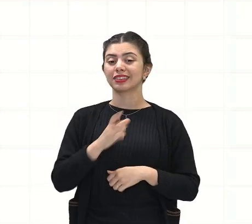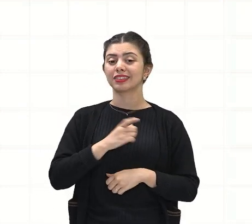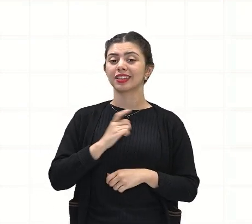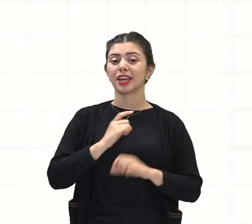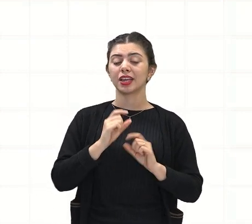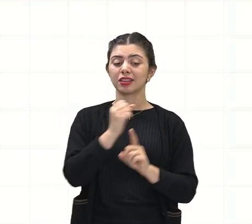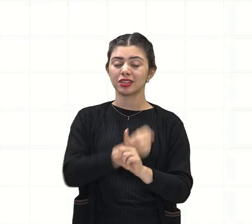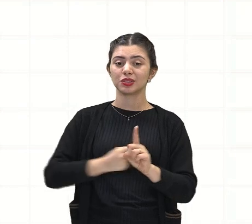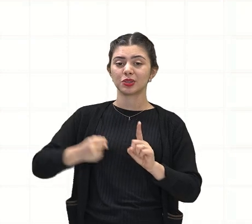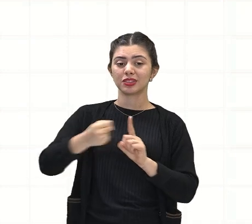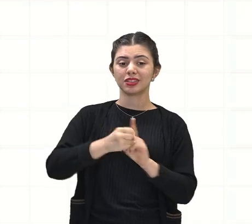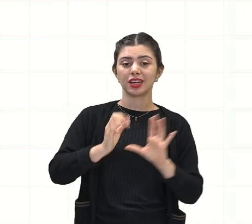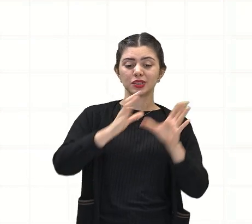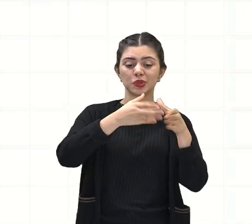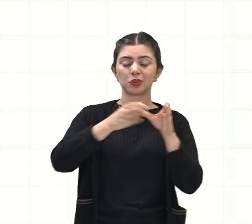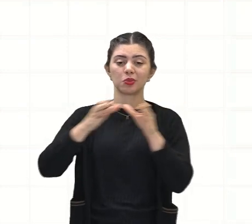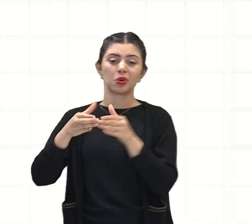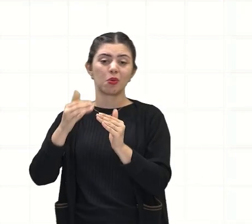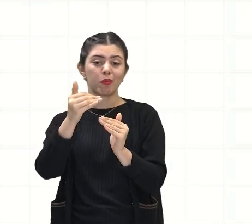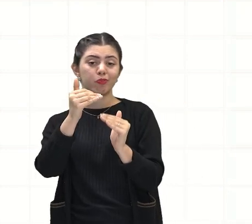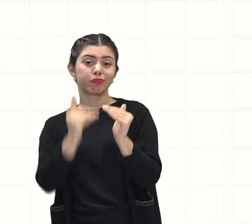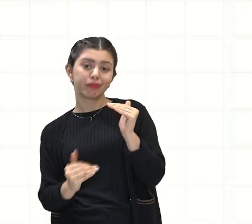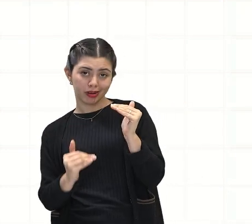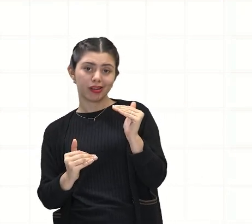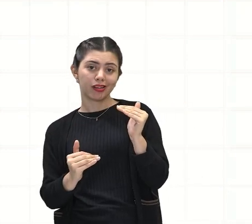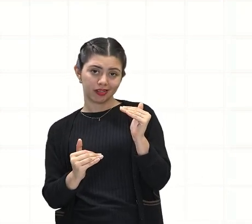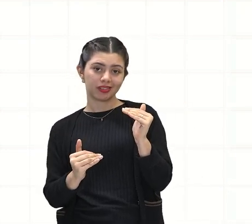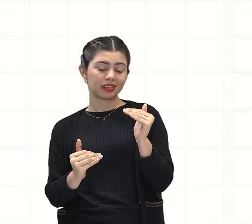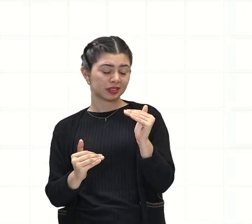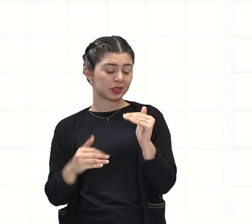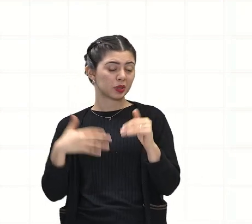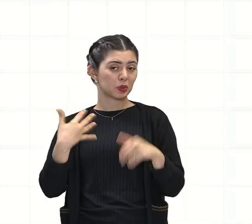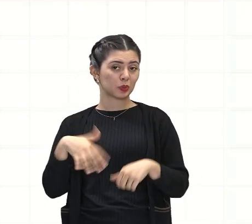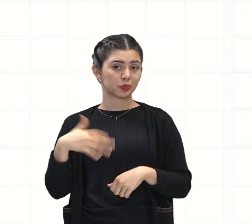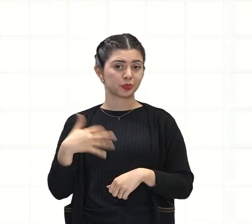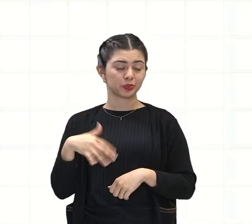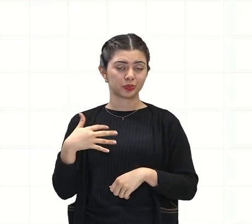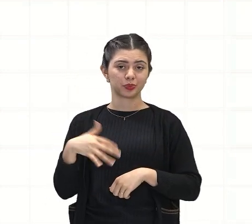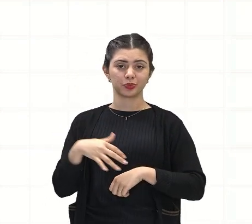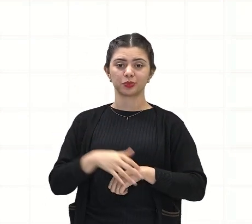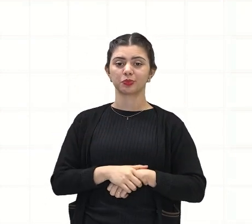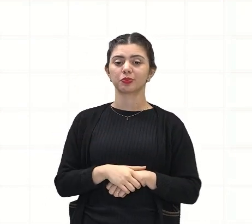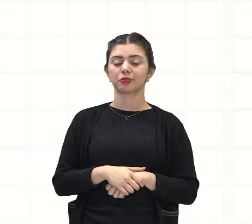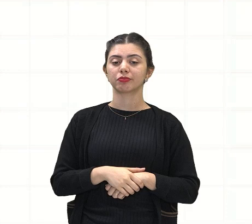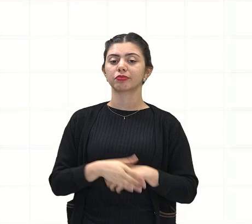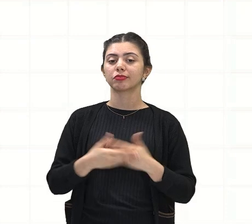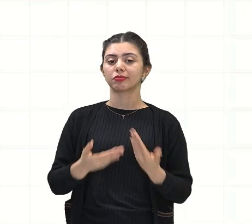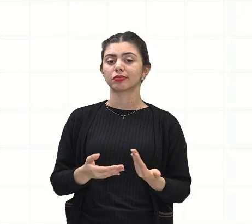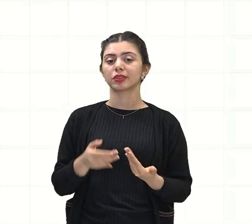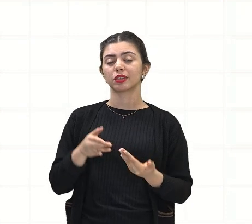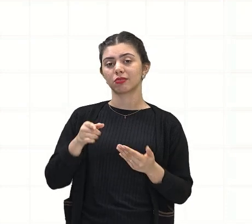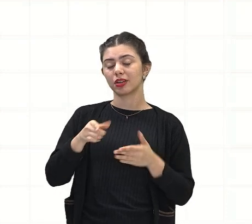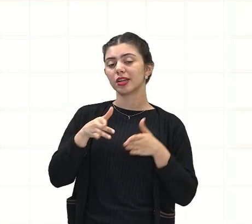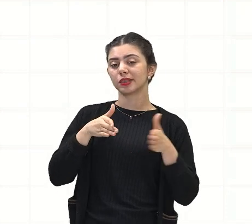desigualdade social e racial gigantesca diante